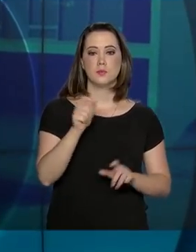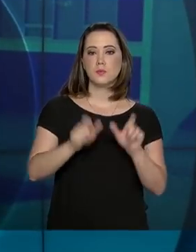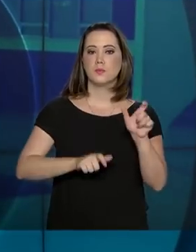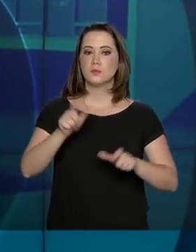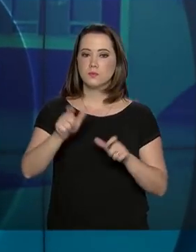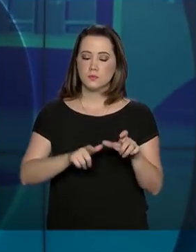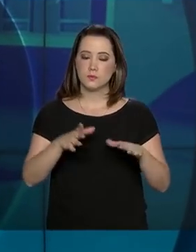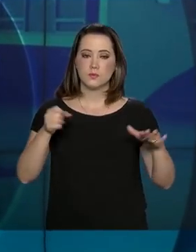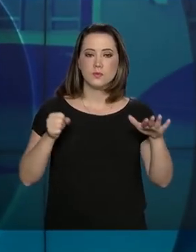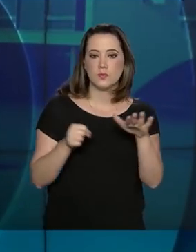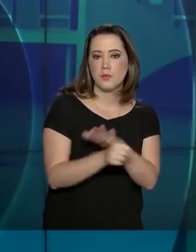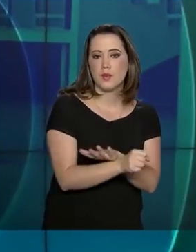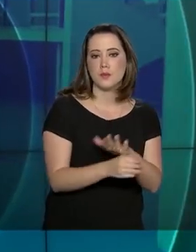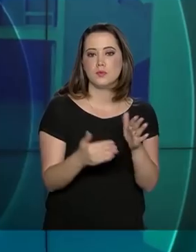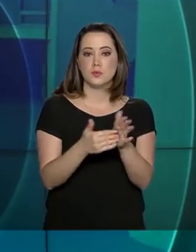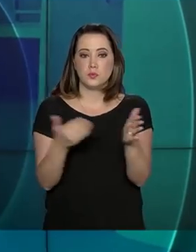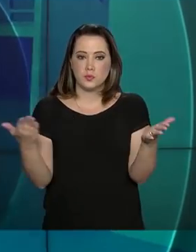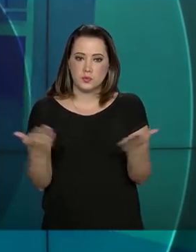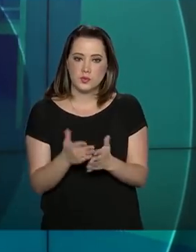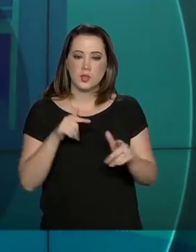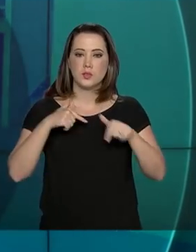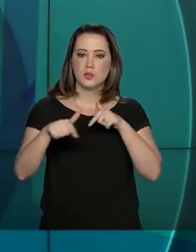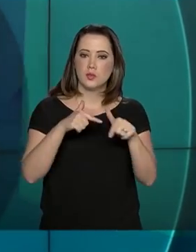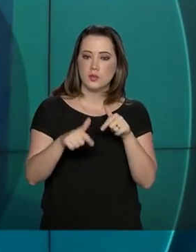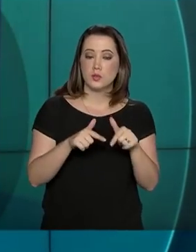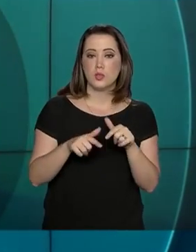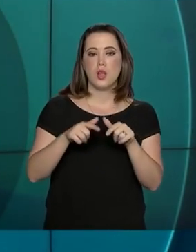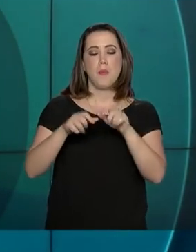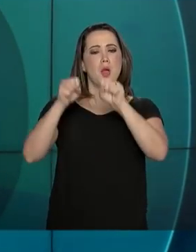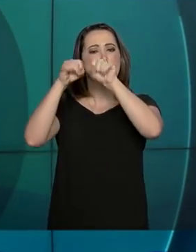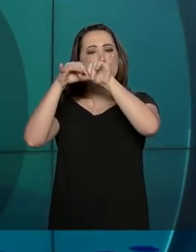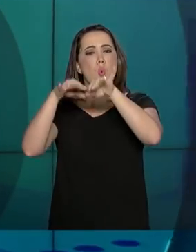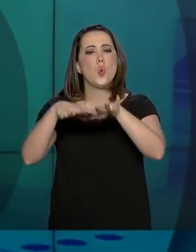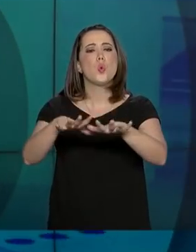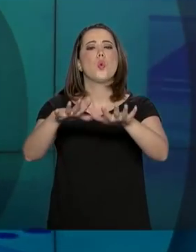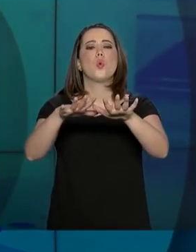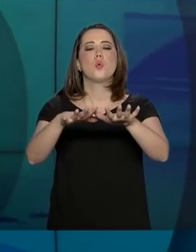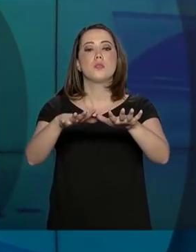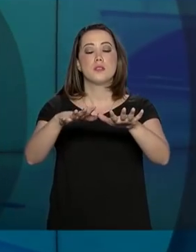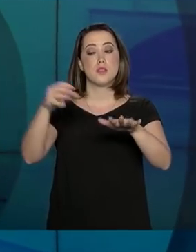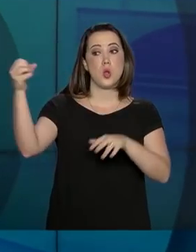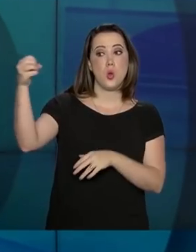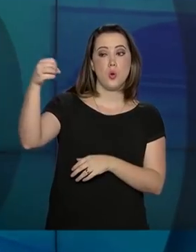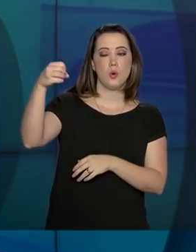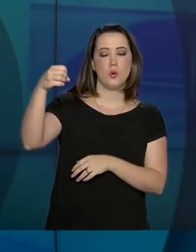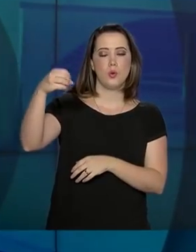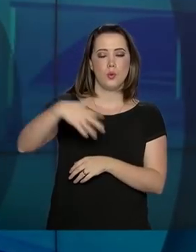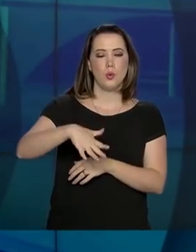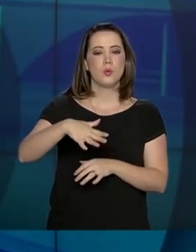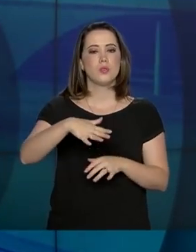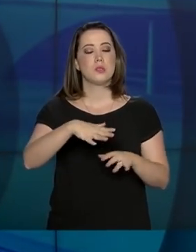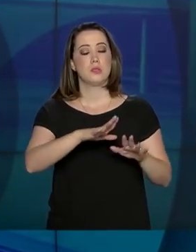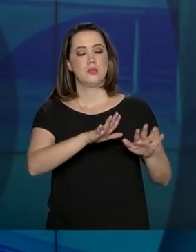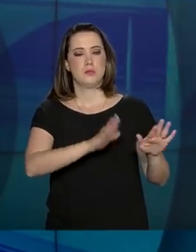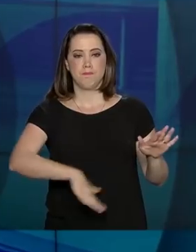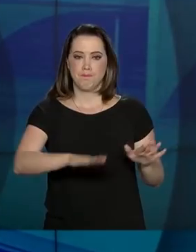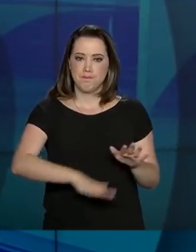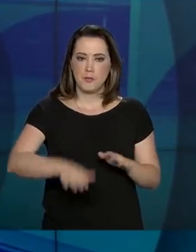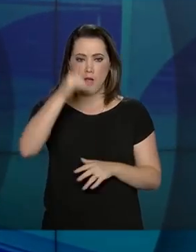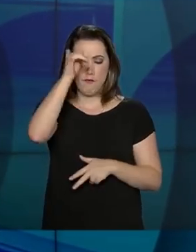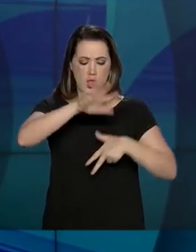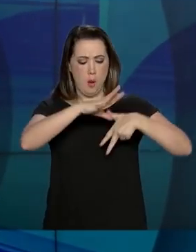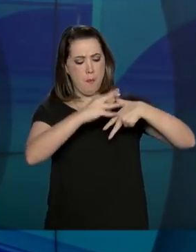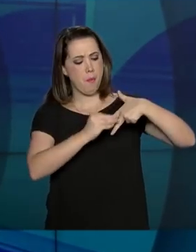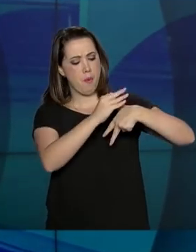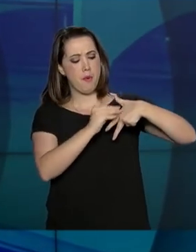137 pessoas foram presas até agora na Operação Luz da Infância, que combate abusos contra crianças e adolescentes pela internet.